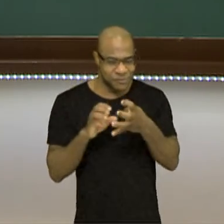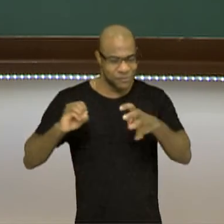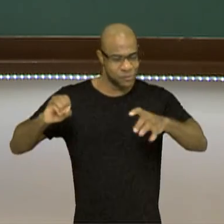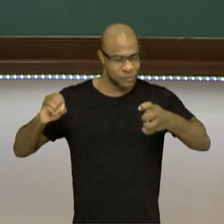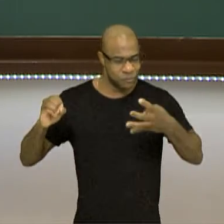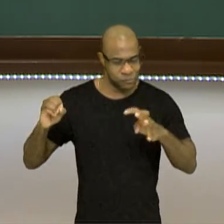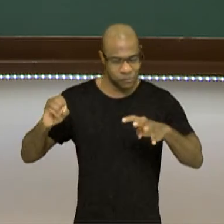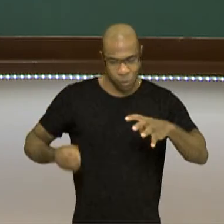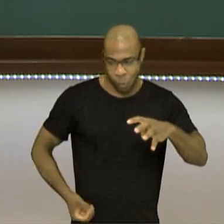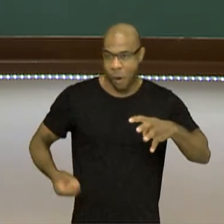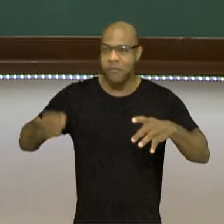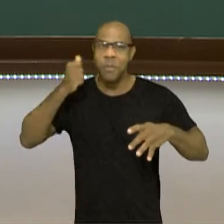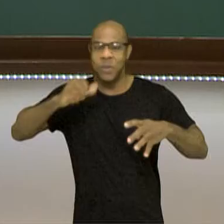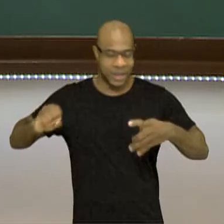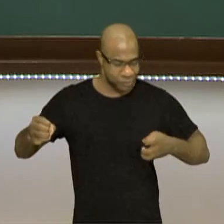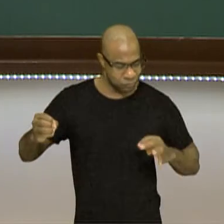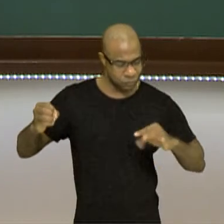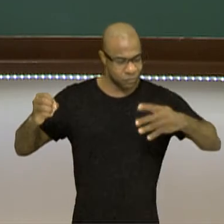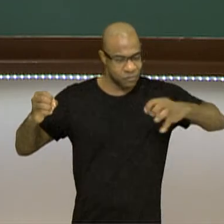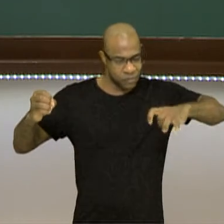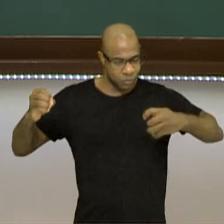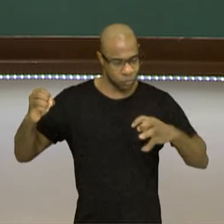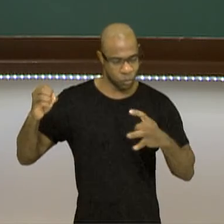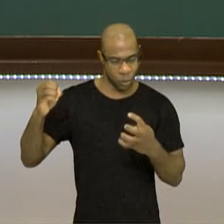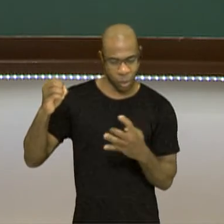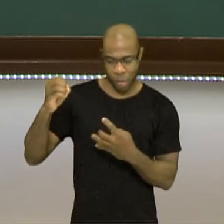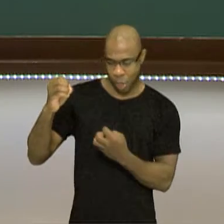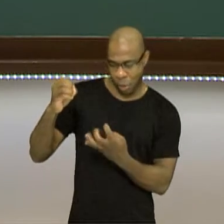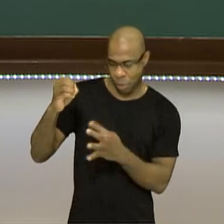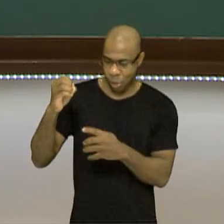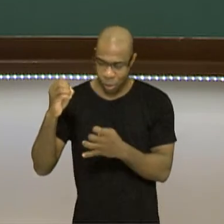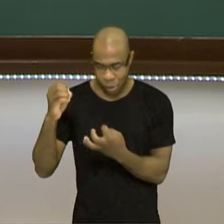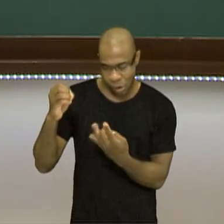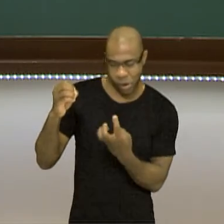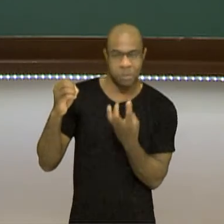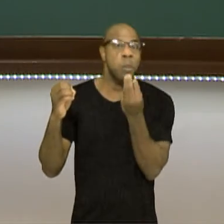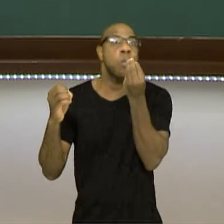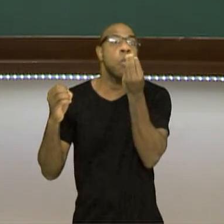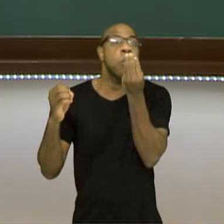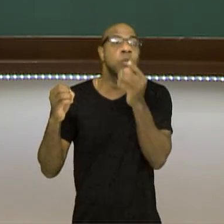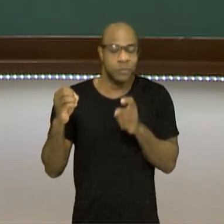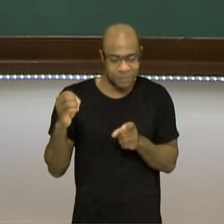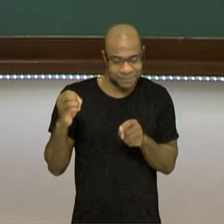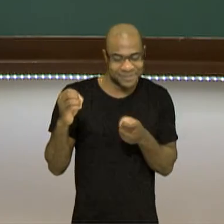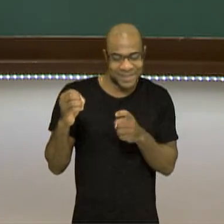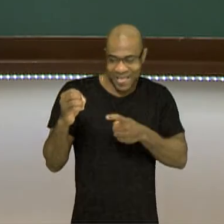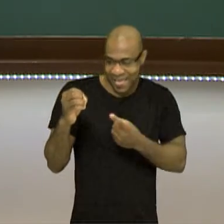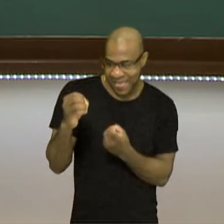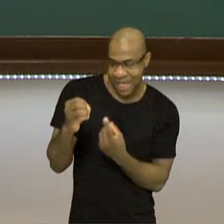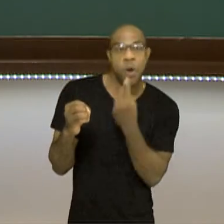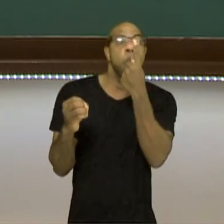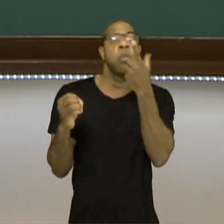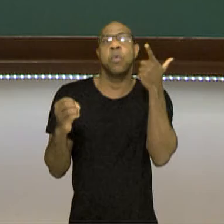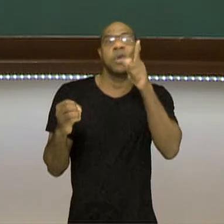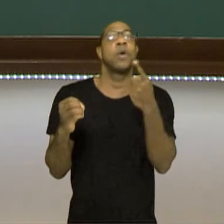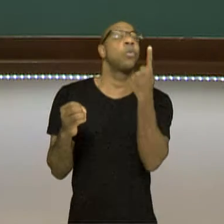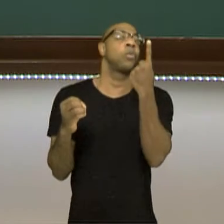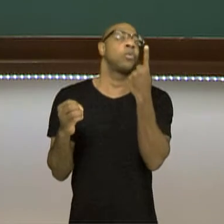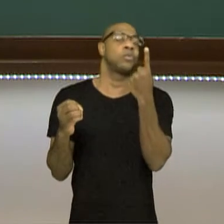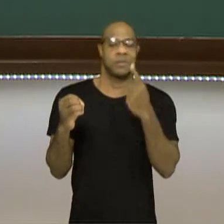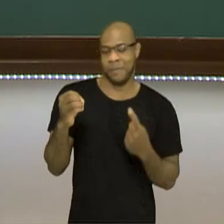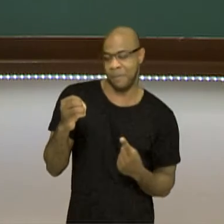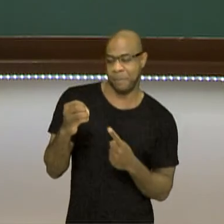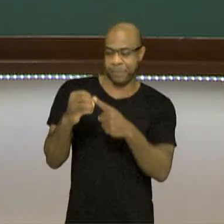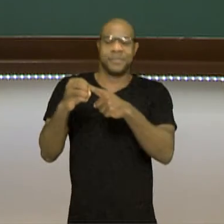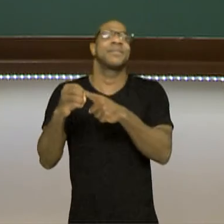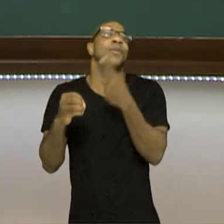relação sexual, o homem libera 200, 300, 400 milhões de espermatozoides. Só que precisa só de um